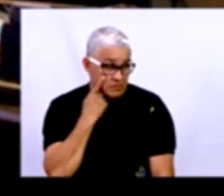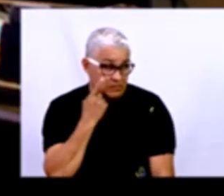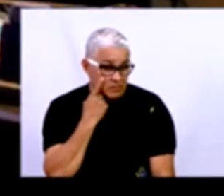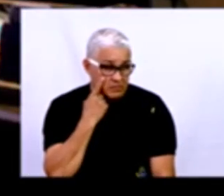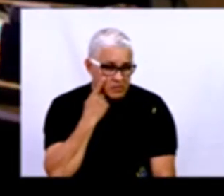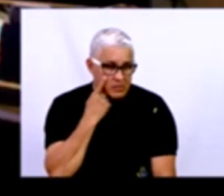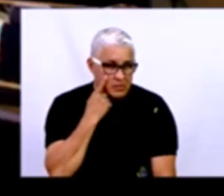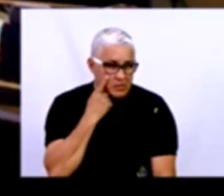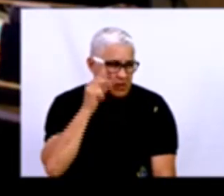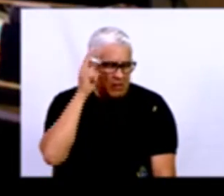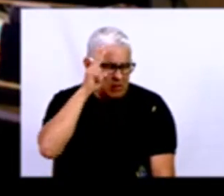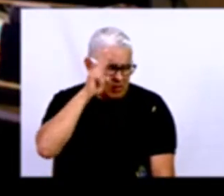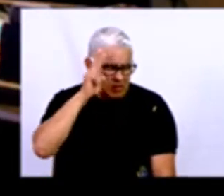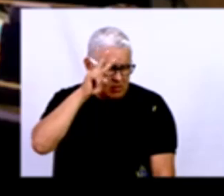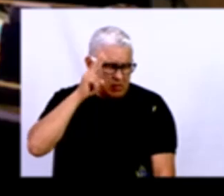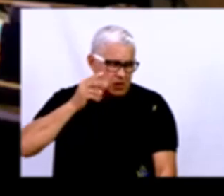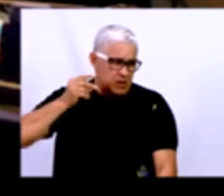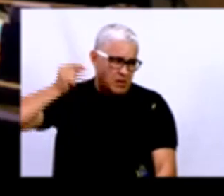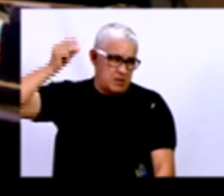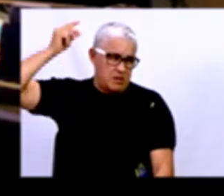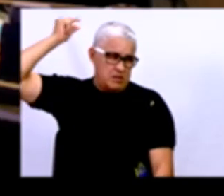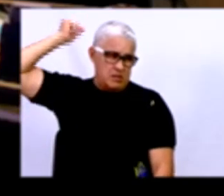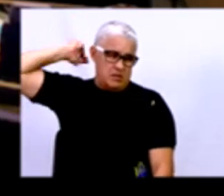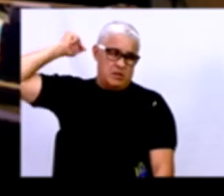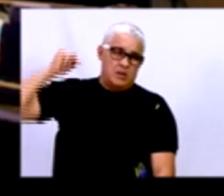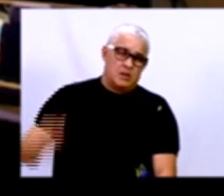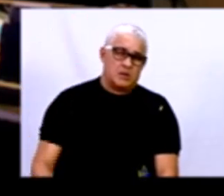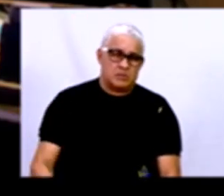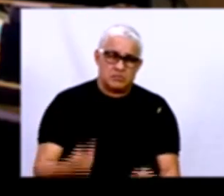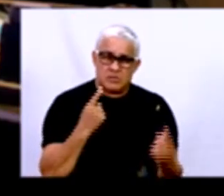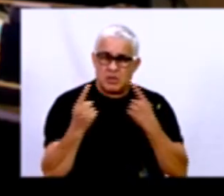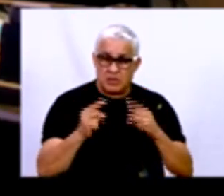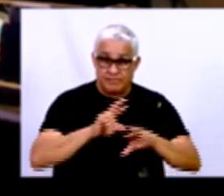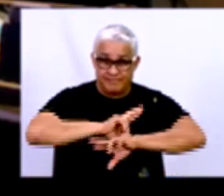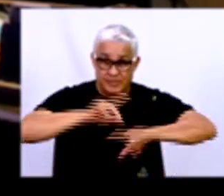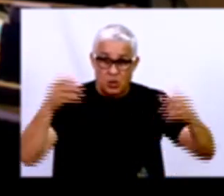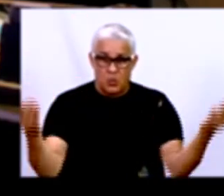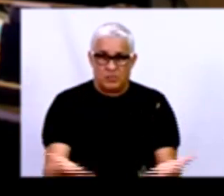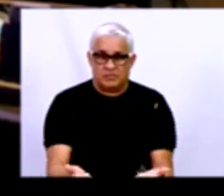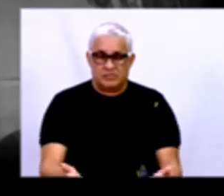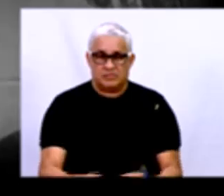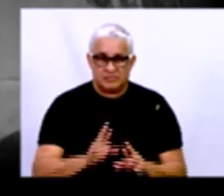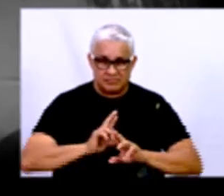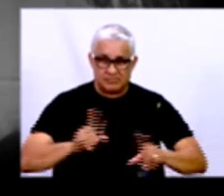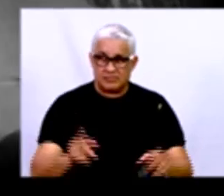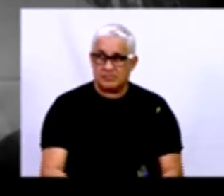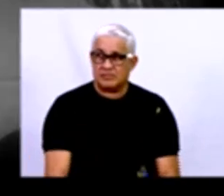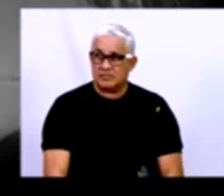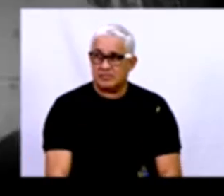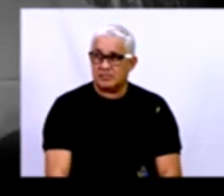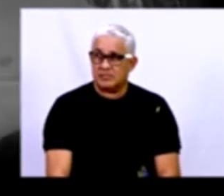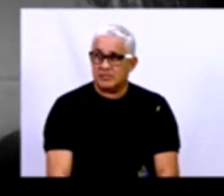breve viagem no tempo para acompanharmos diálogos que hoje são bem diferentes? Vamos lá?